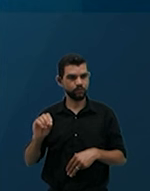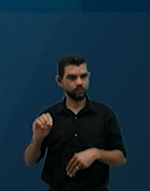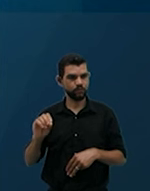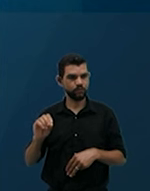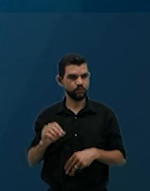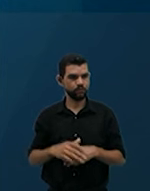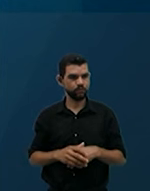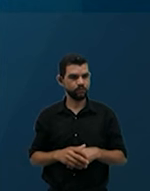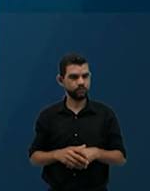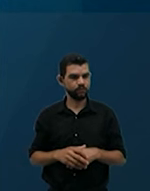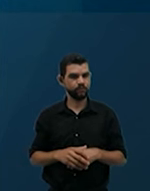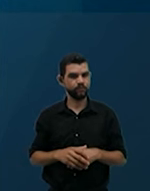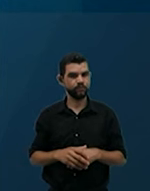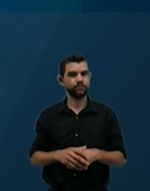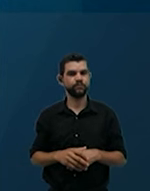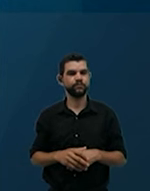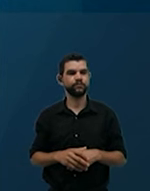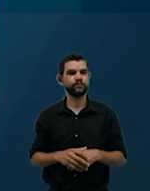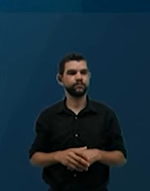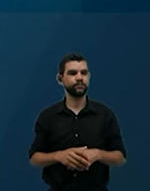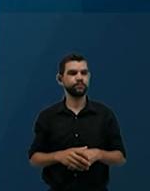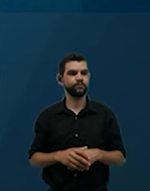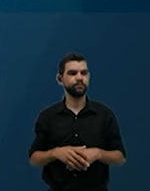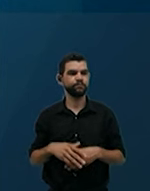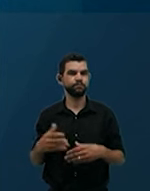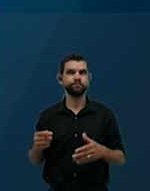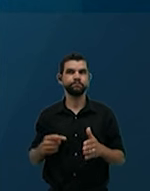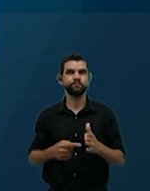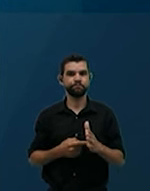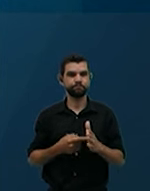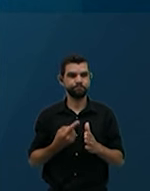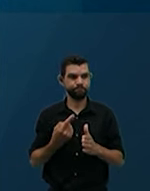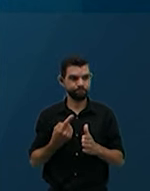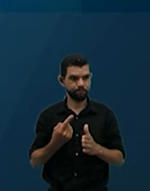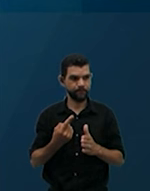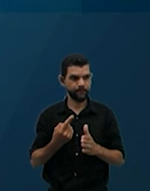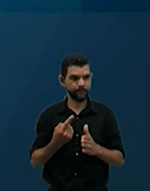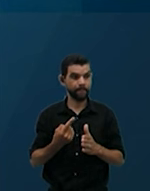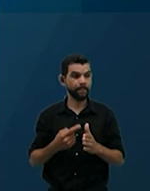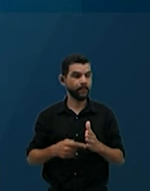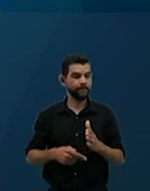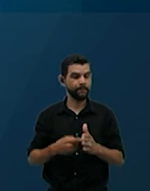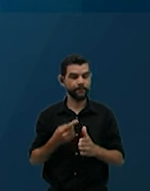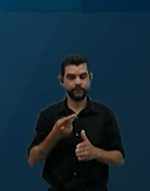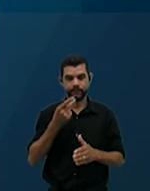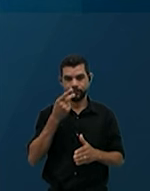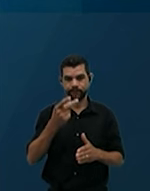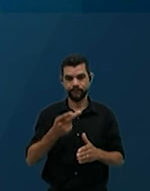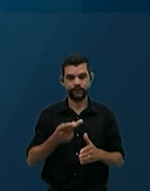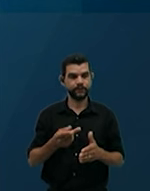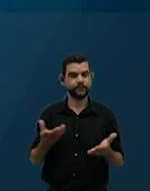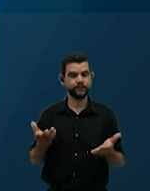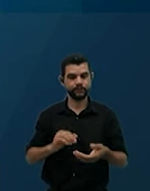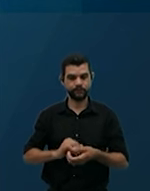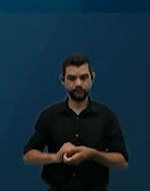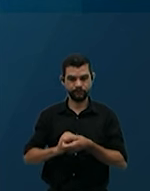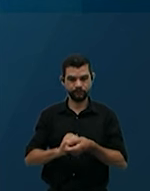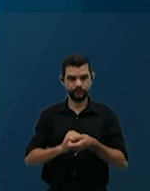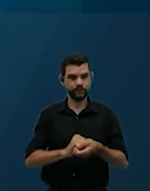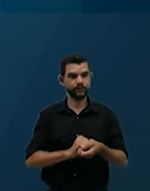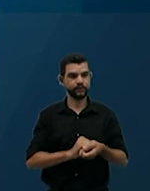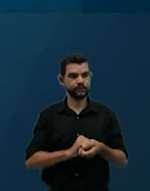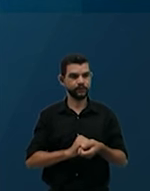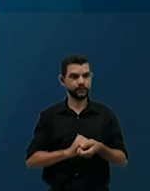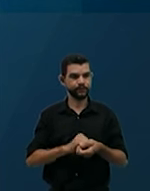É a primeira vez em que eu me pronuncio agora, então eu queria cumprimentar a Vossa Excelência, todos os eminentes pares, o representante do Ministério Público Federal,